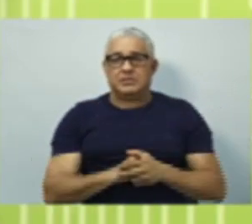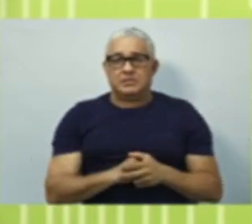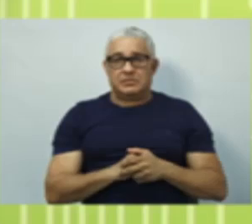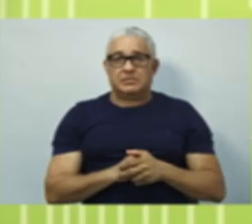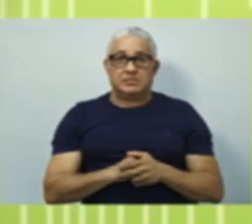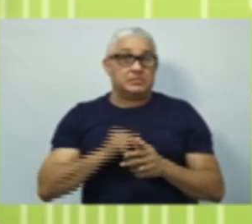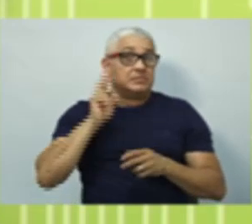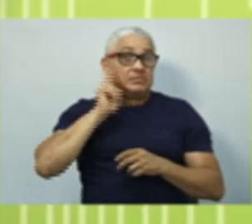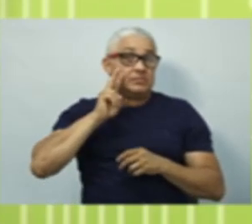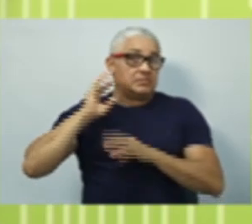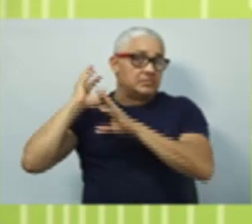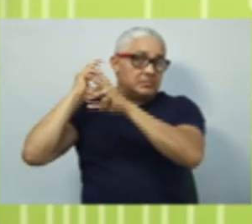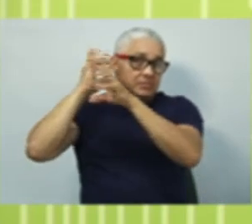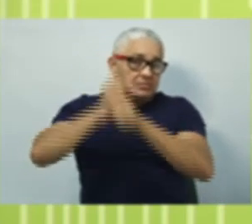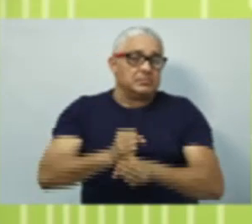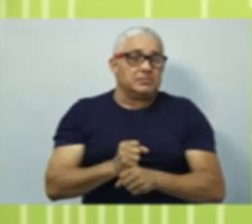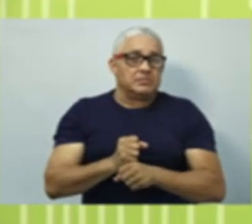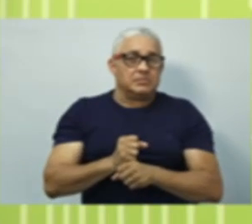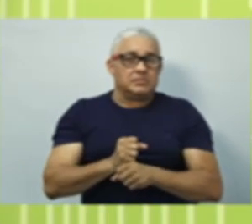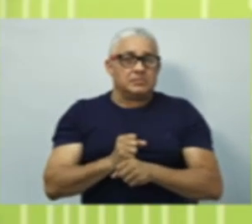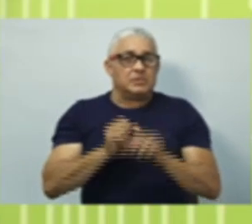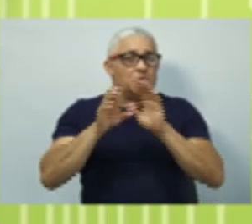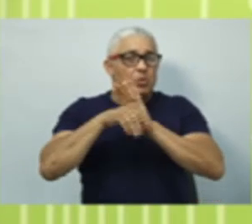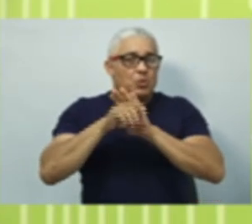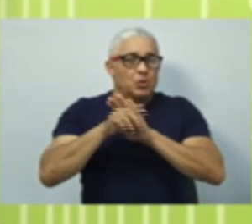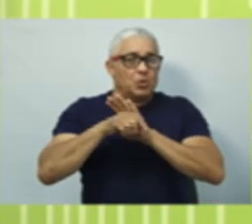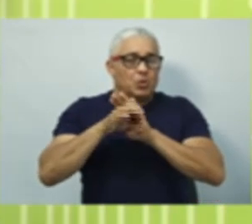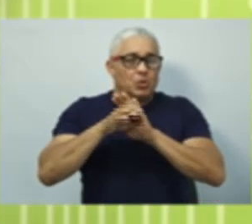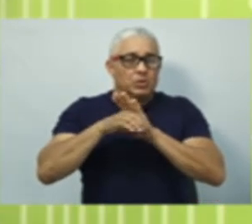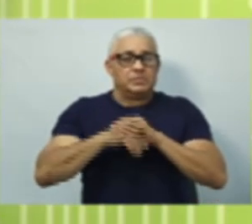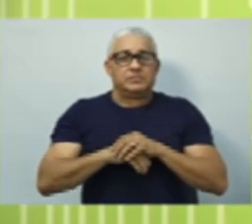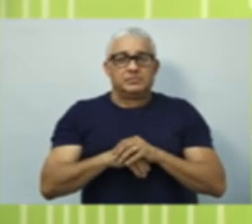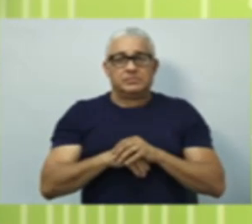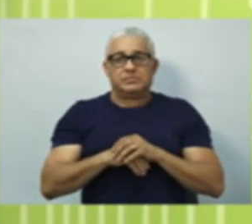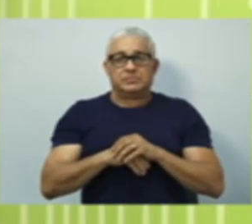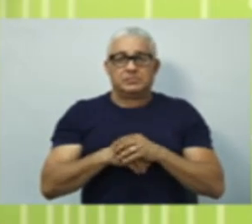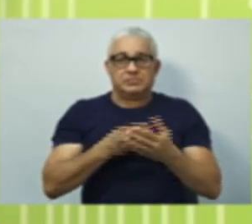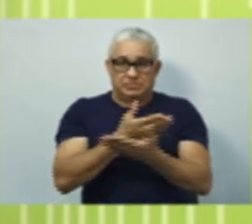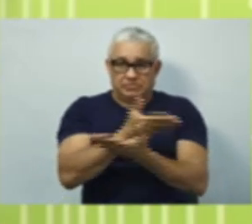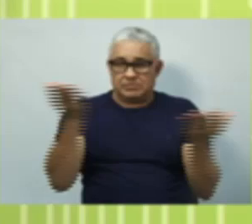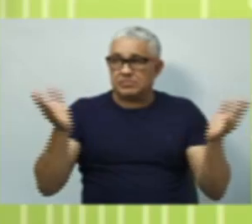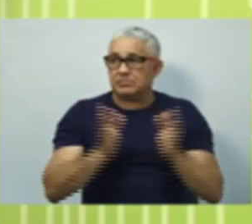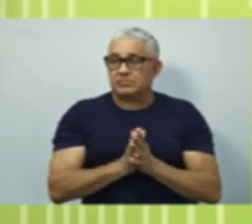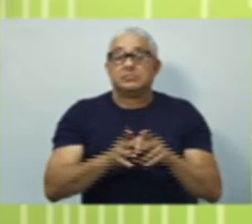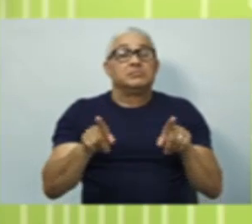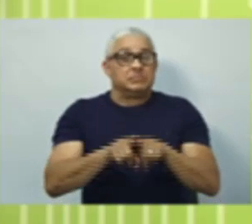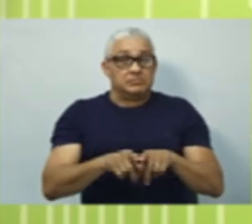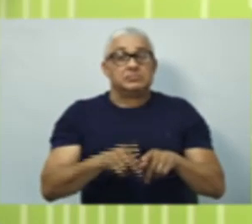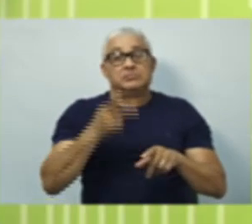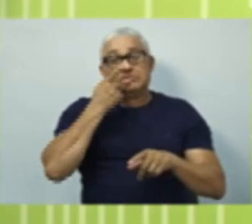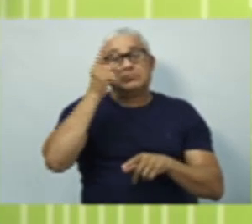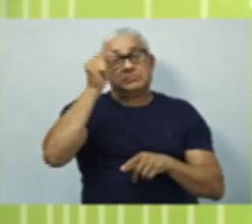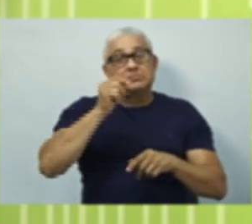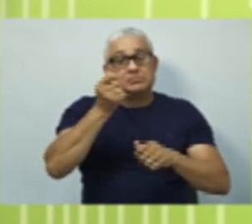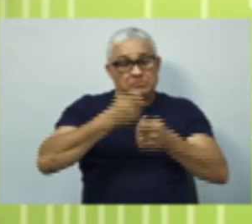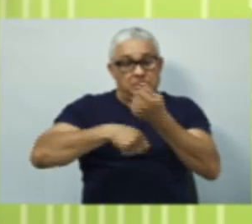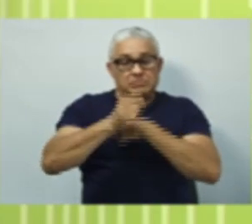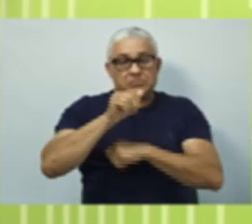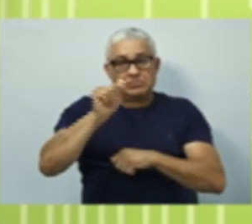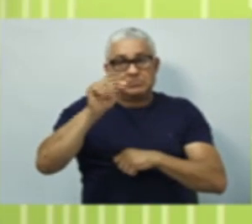Então, relembramos aí um pouquinho dos conceitos de administração para vocês. Falamos aqui que a